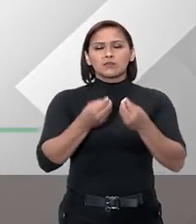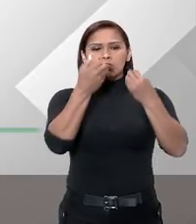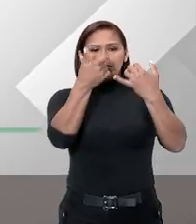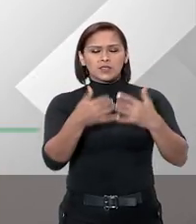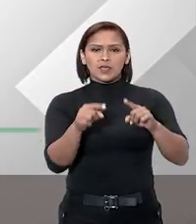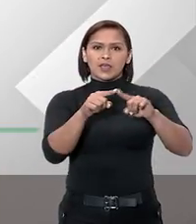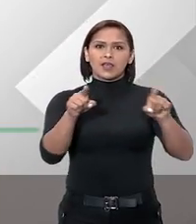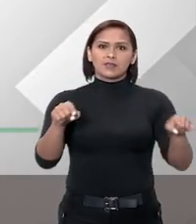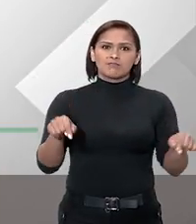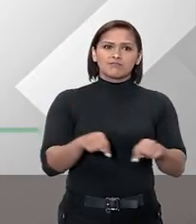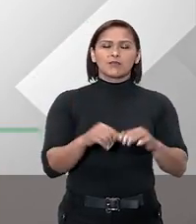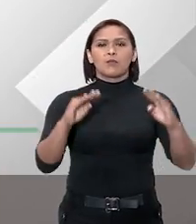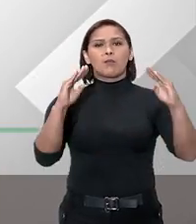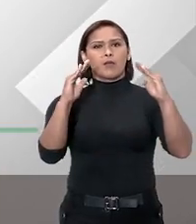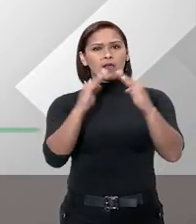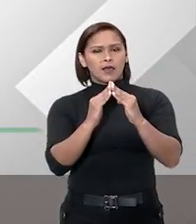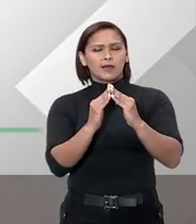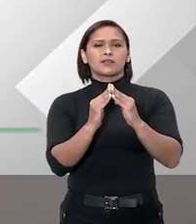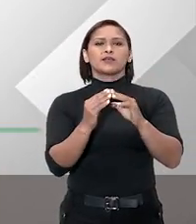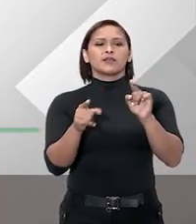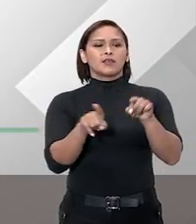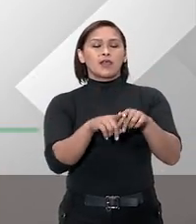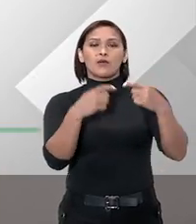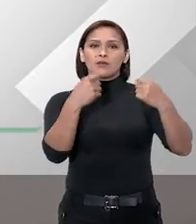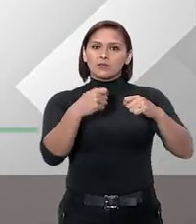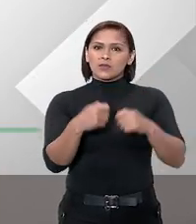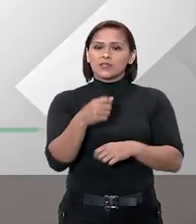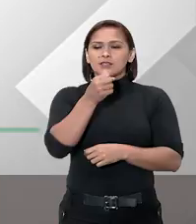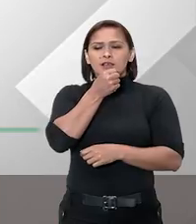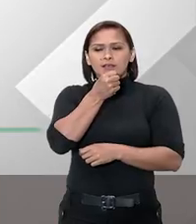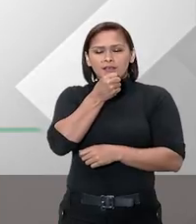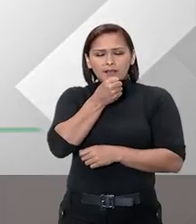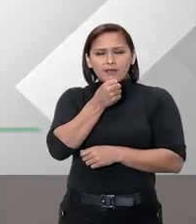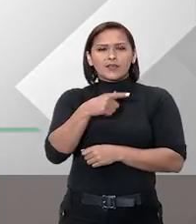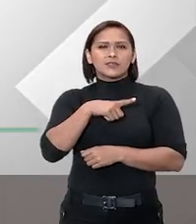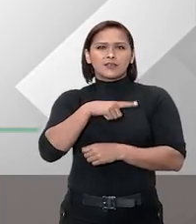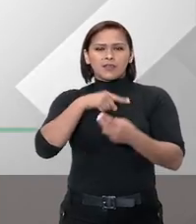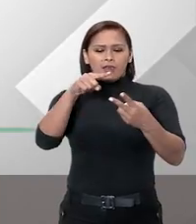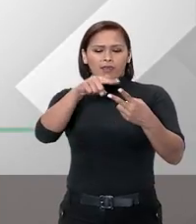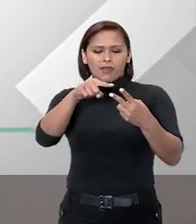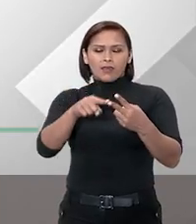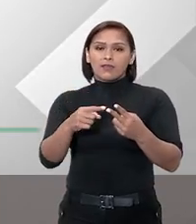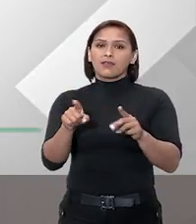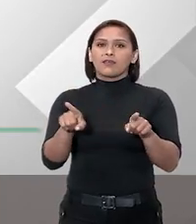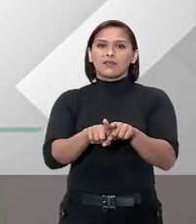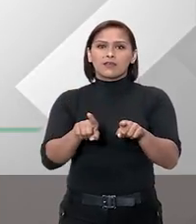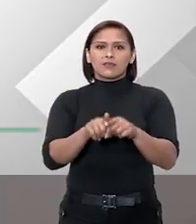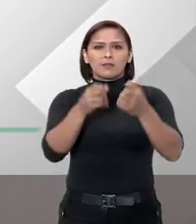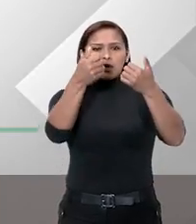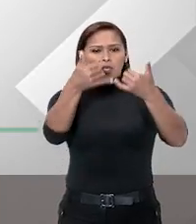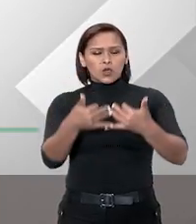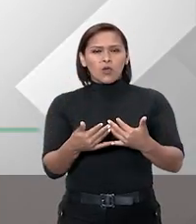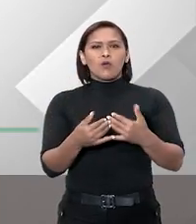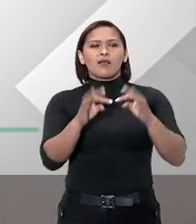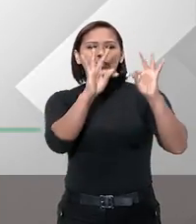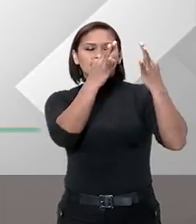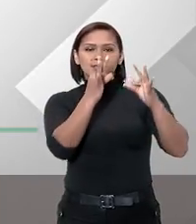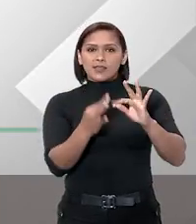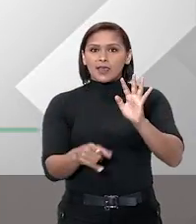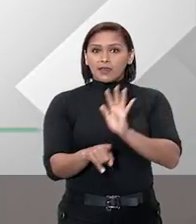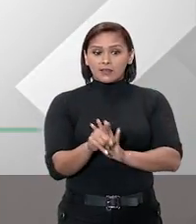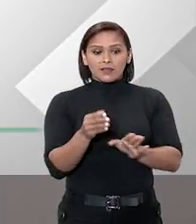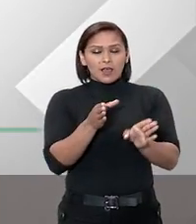em espaço mobiliário, material necessário para entrevista, também conforme as técnicas ali,